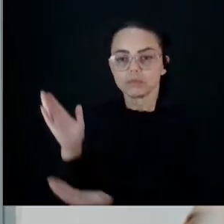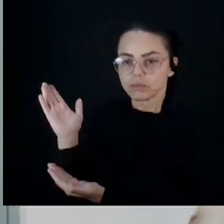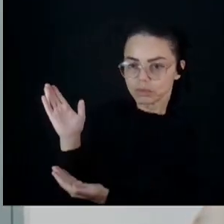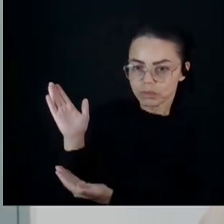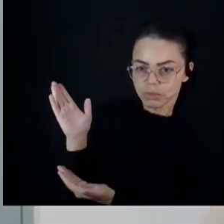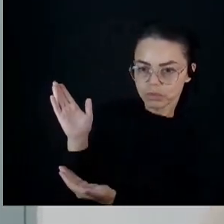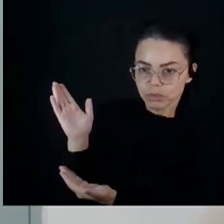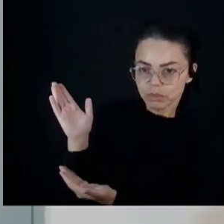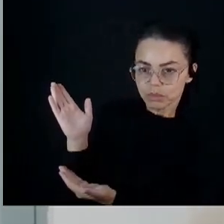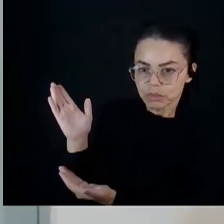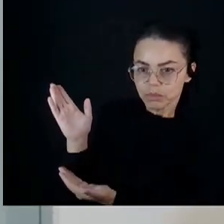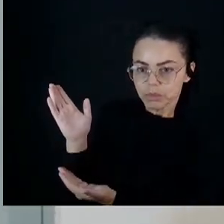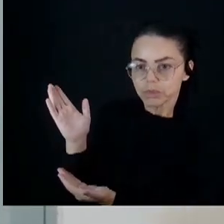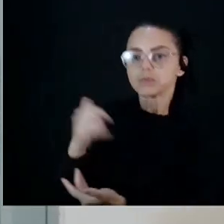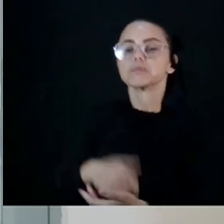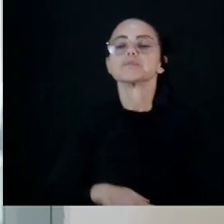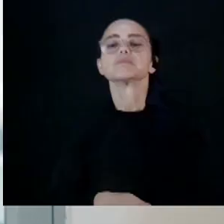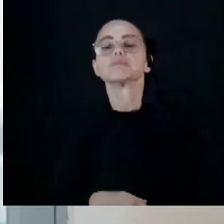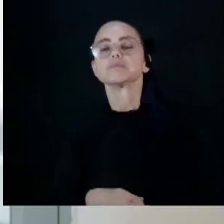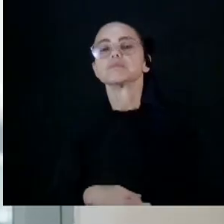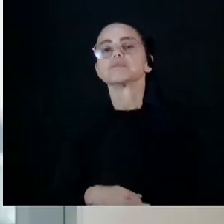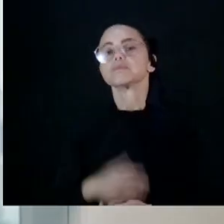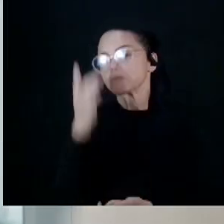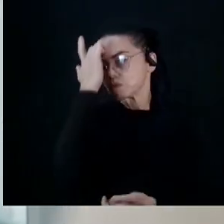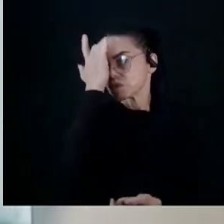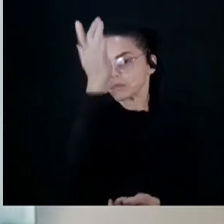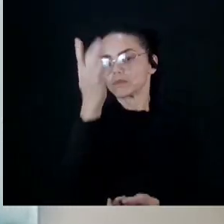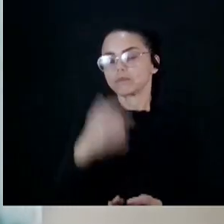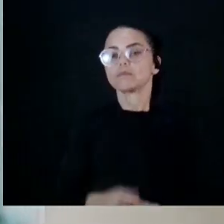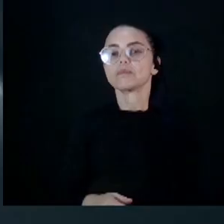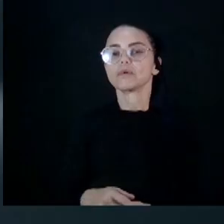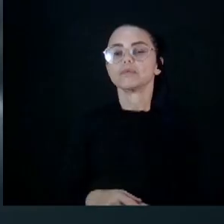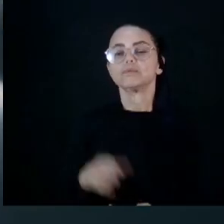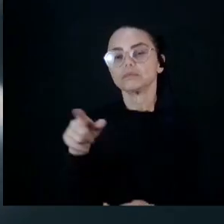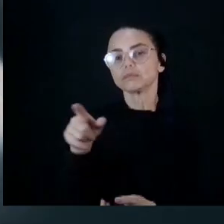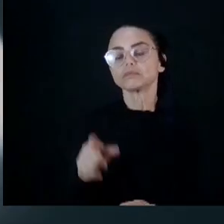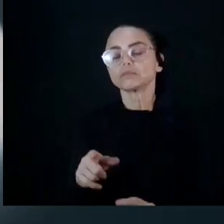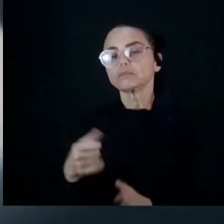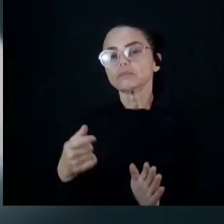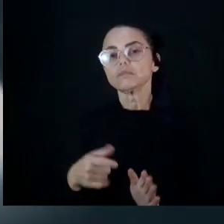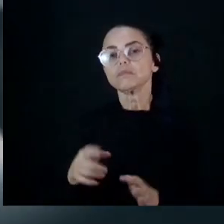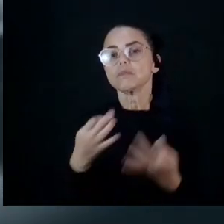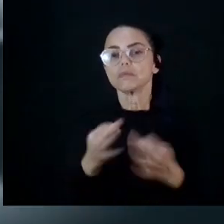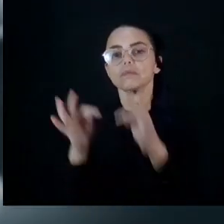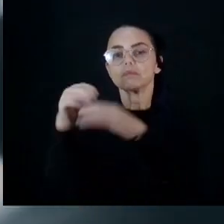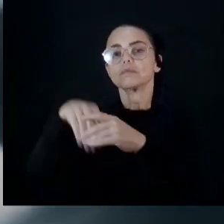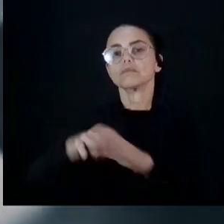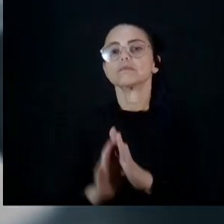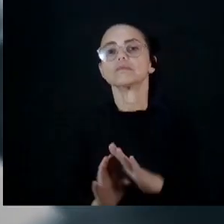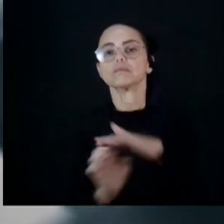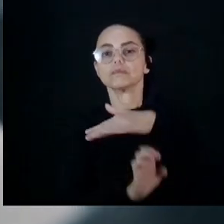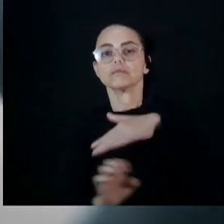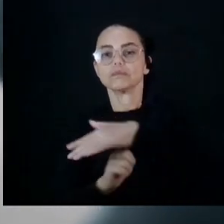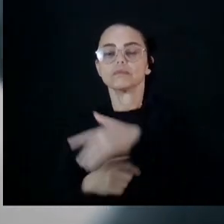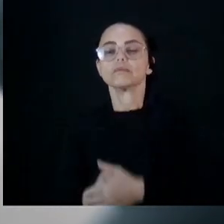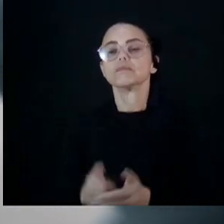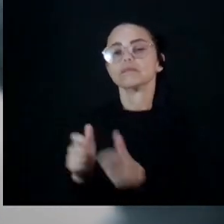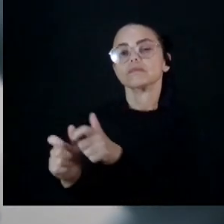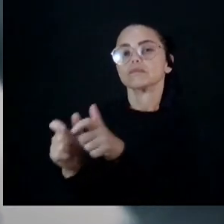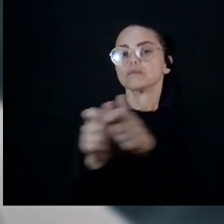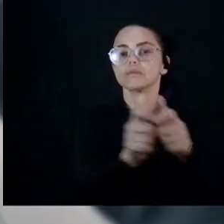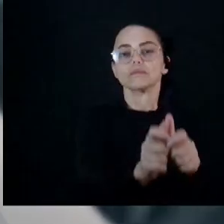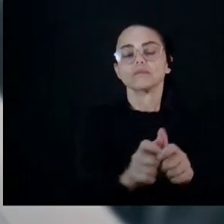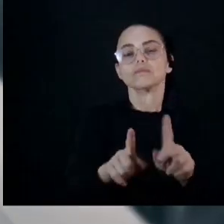Justamente para facilitar a adoção da tecnologia dentro da empresa, em qualquer nível em que